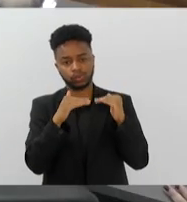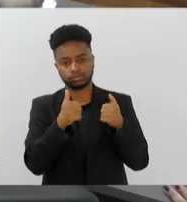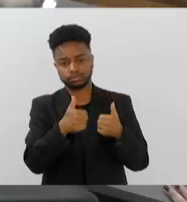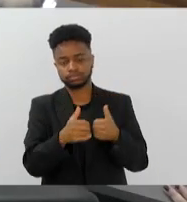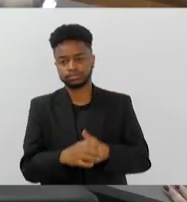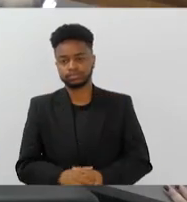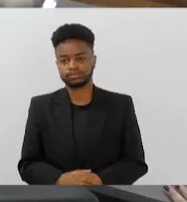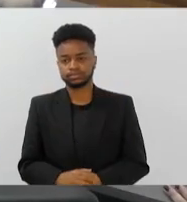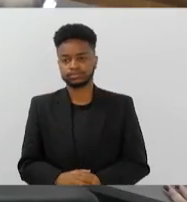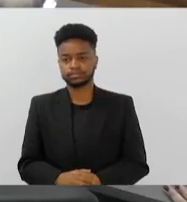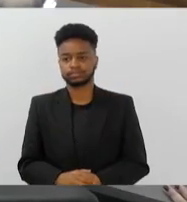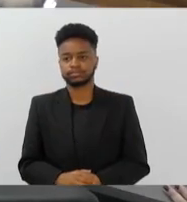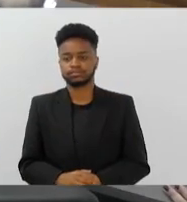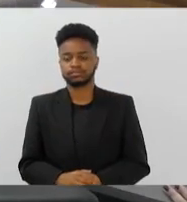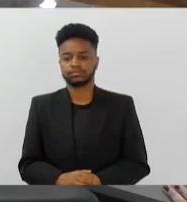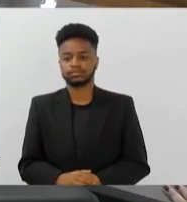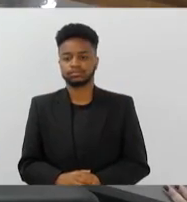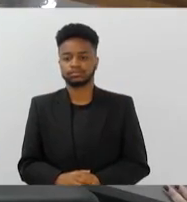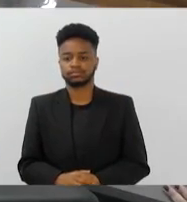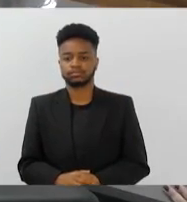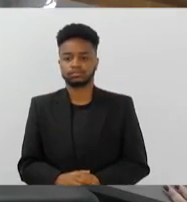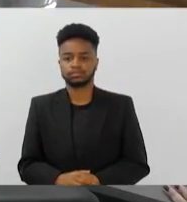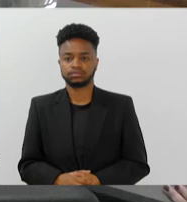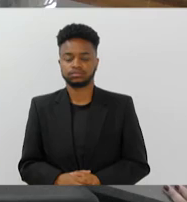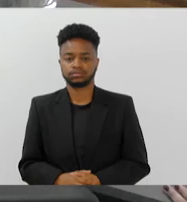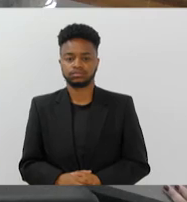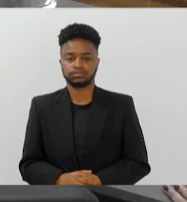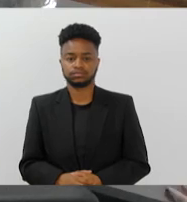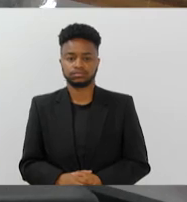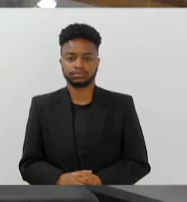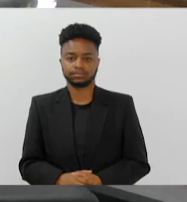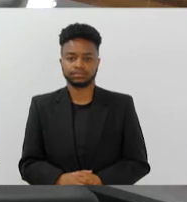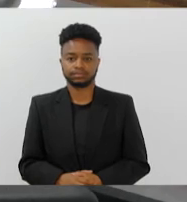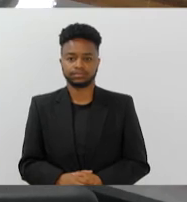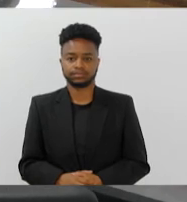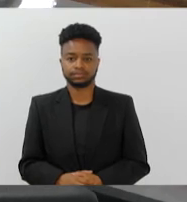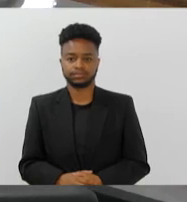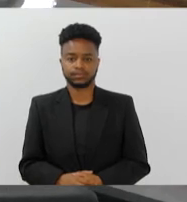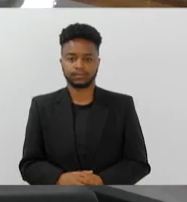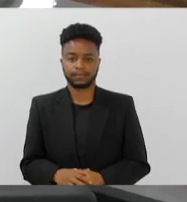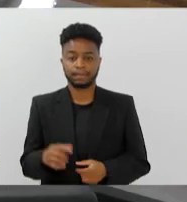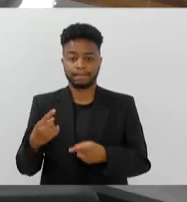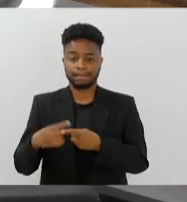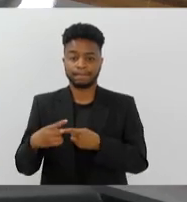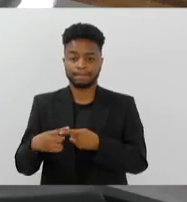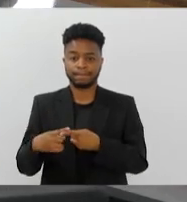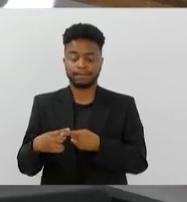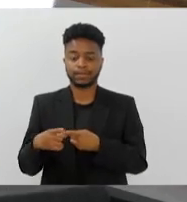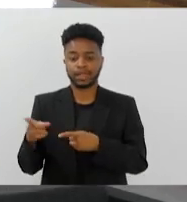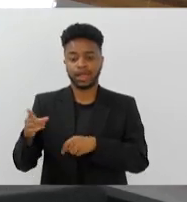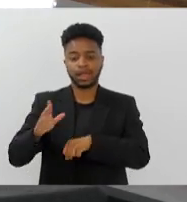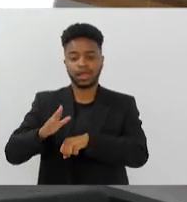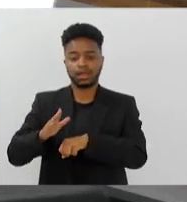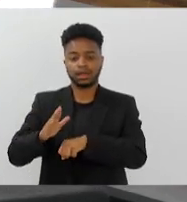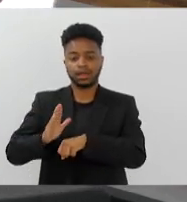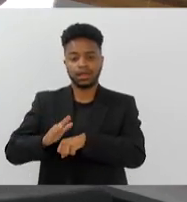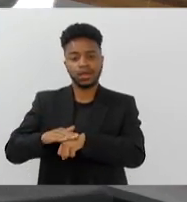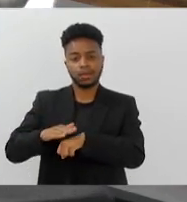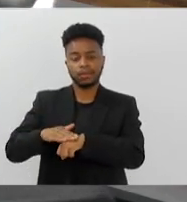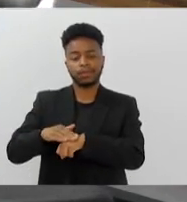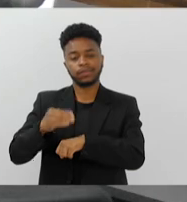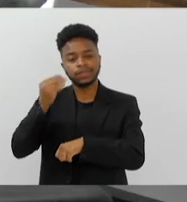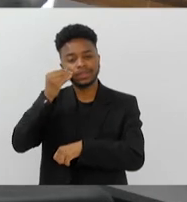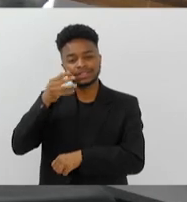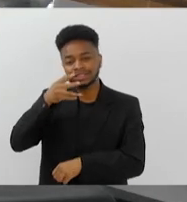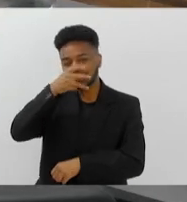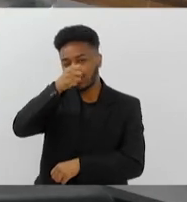Essa tentativa de salvar o projeto. Bem, então. Afinal, ele é Elton Cristo, né? Fazendo tentando ressuscitar.